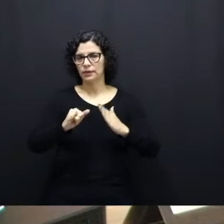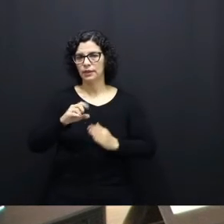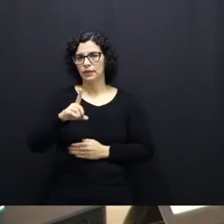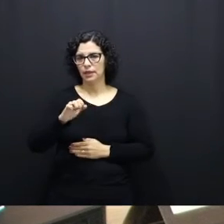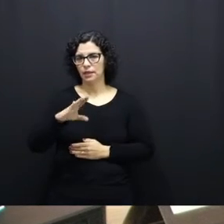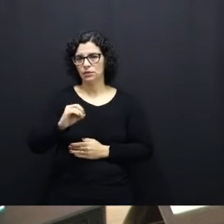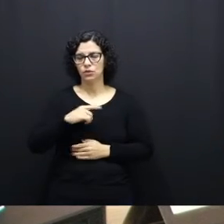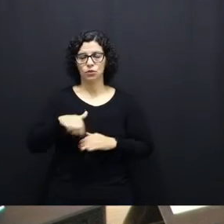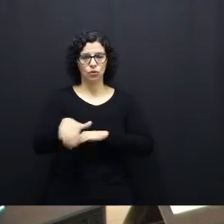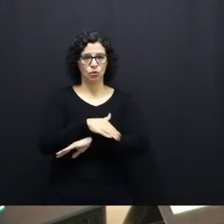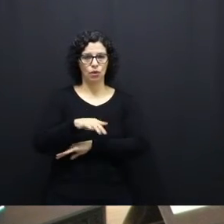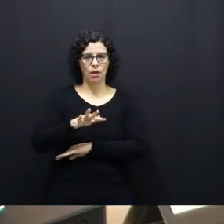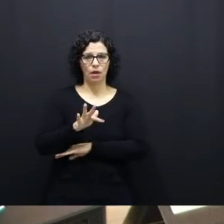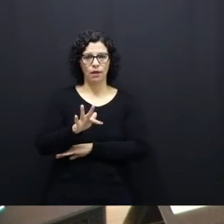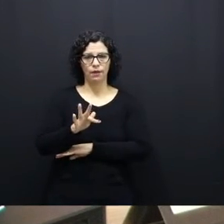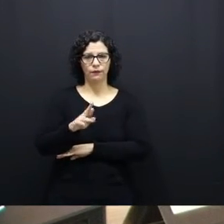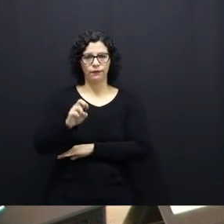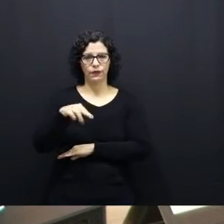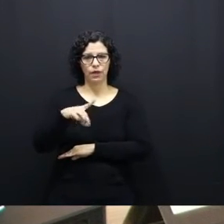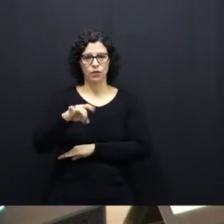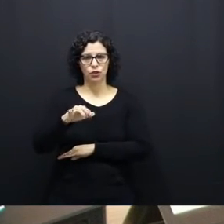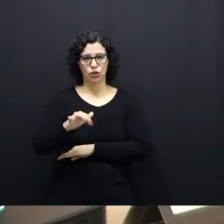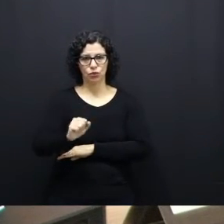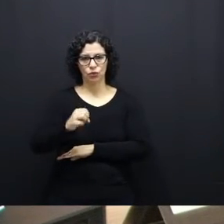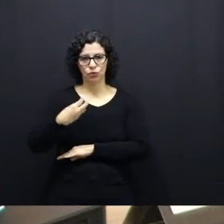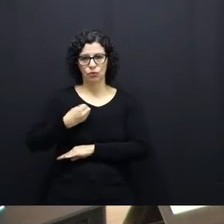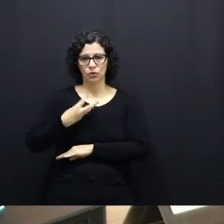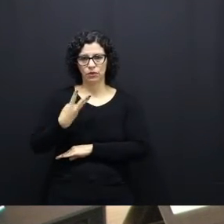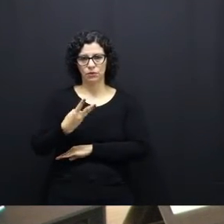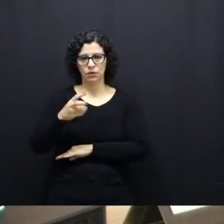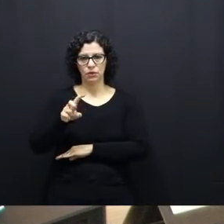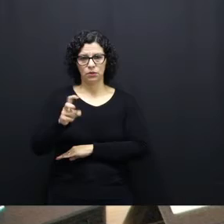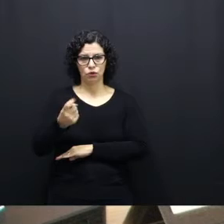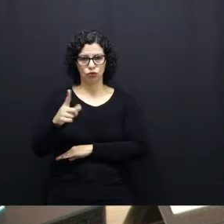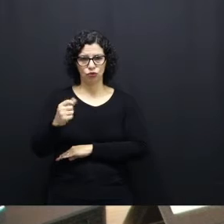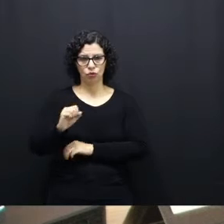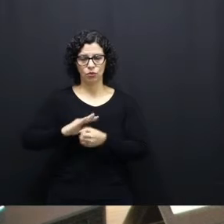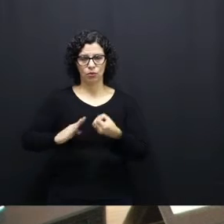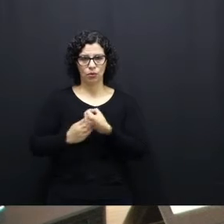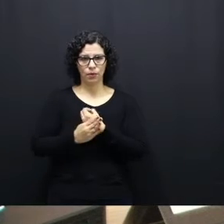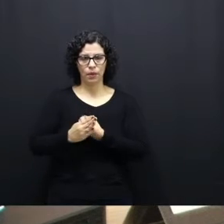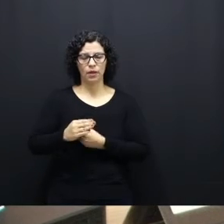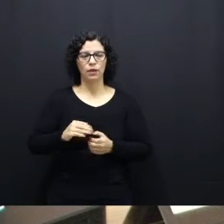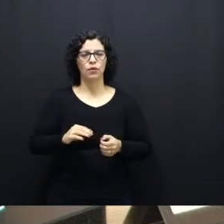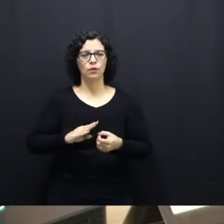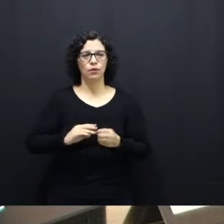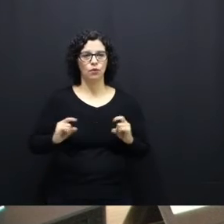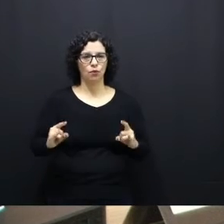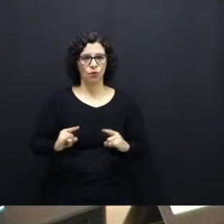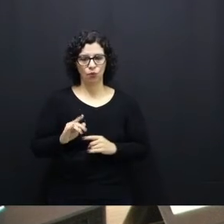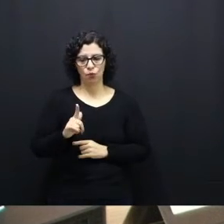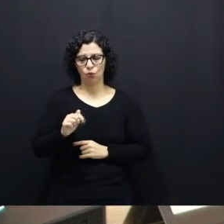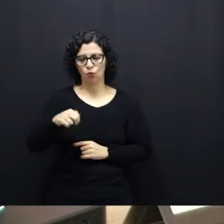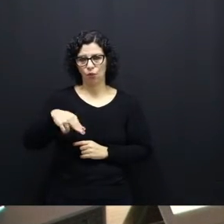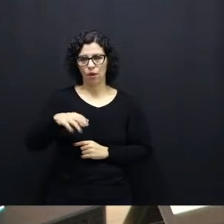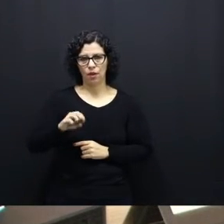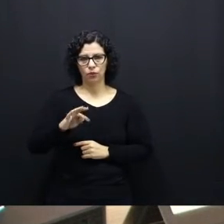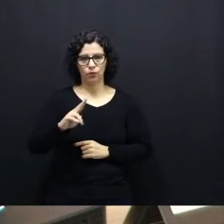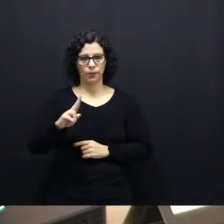é localizado na Rua Frontino sulco 3.518 do bairro Branco pombo da grande 4p